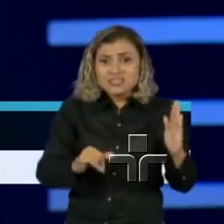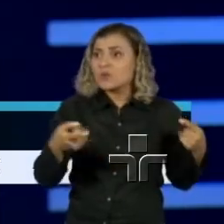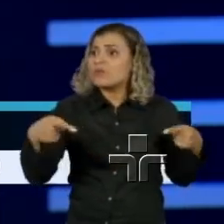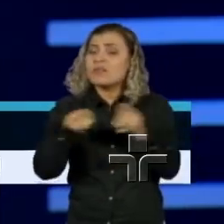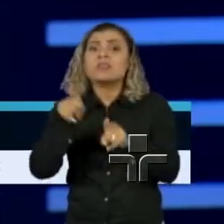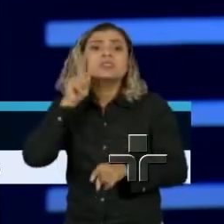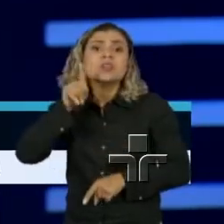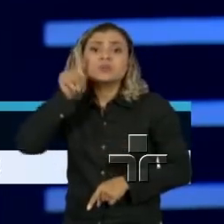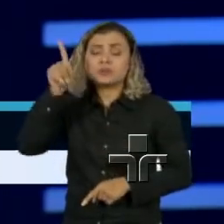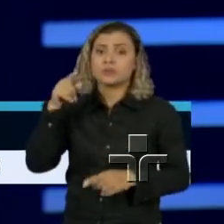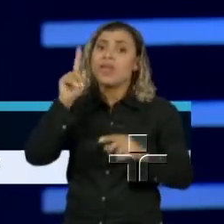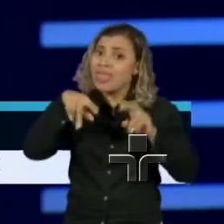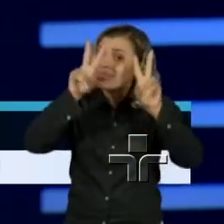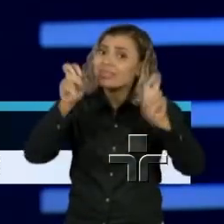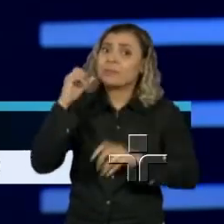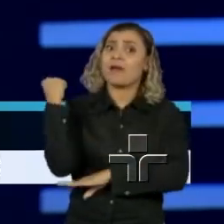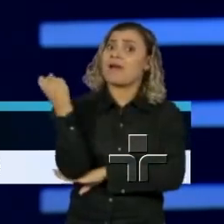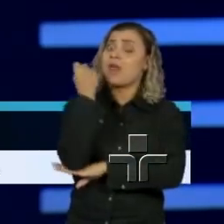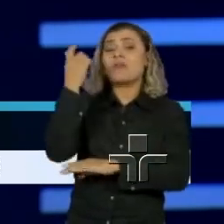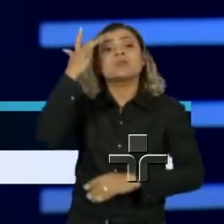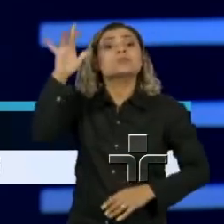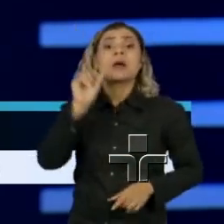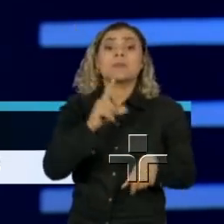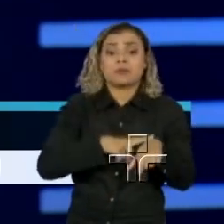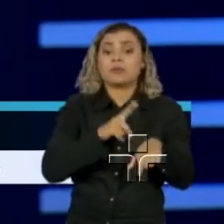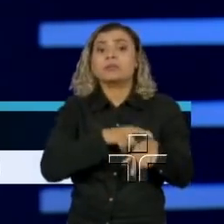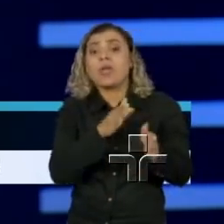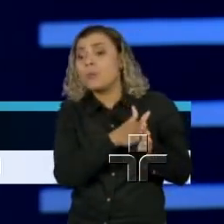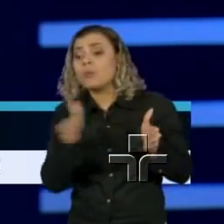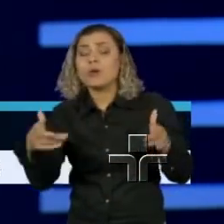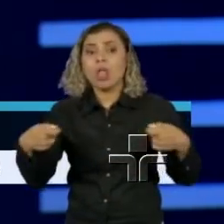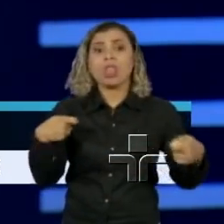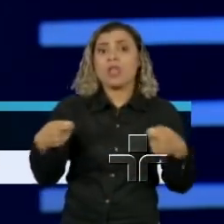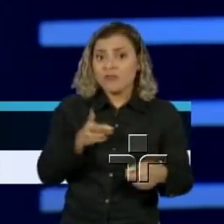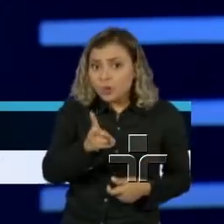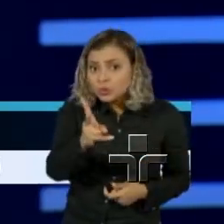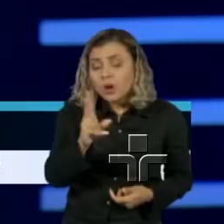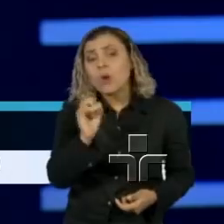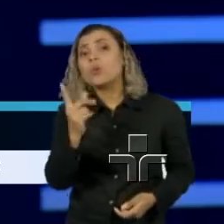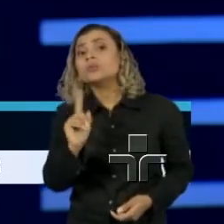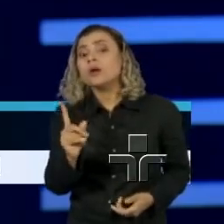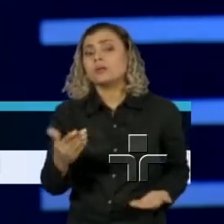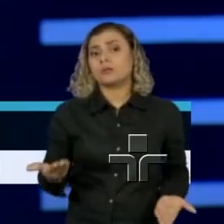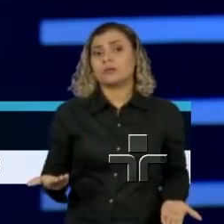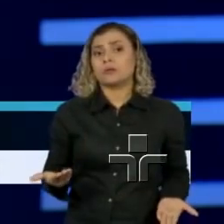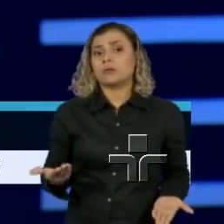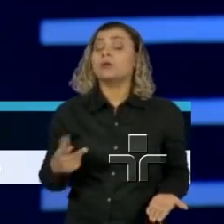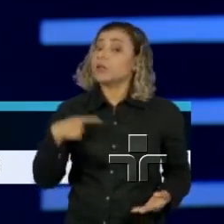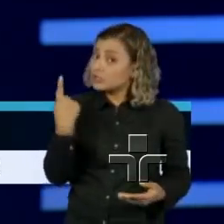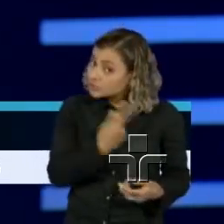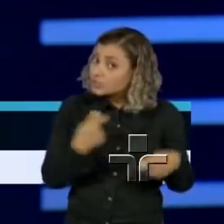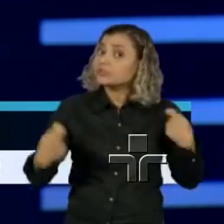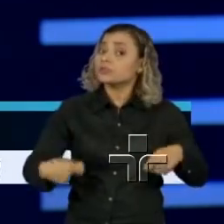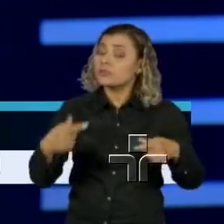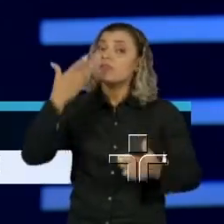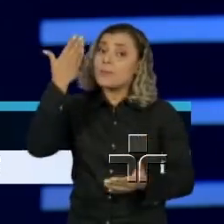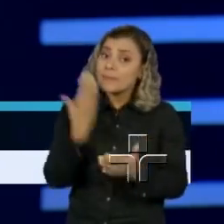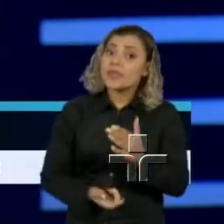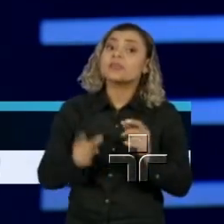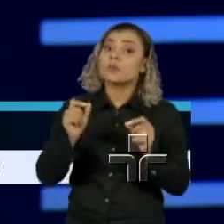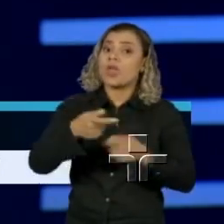essa gravidade, que nós não sabemos quanto tempo isso vai durar e qual é a extensão geográfica dessa crise, nós também perderemos